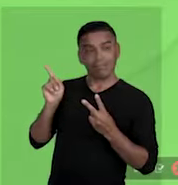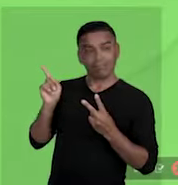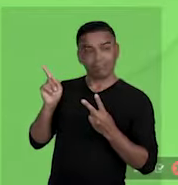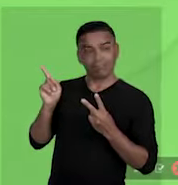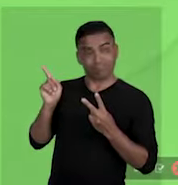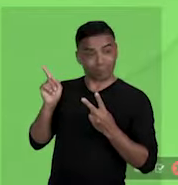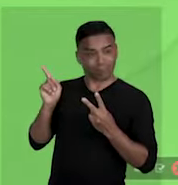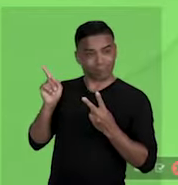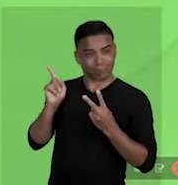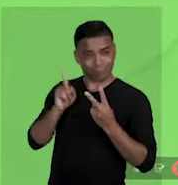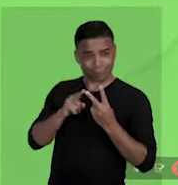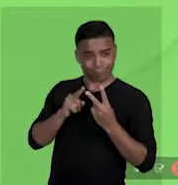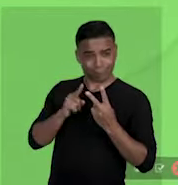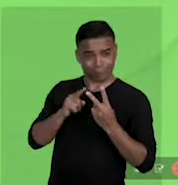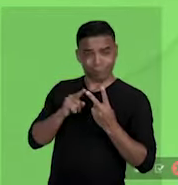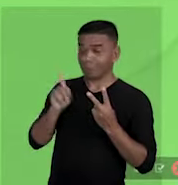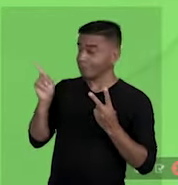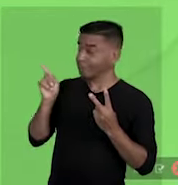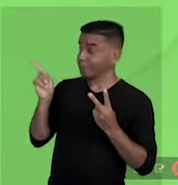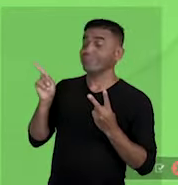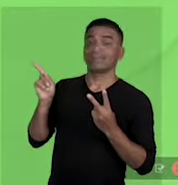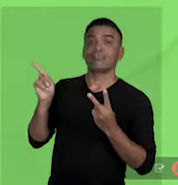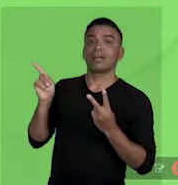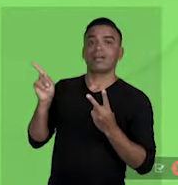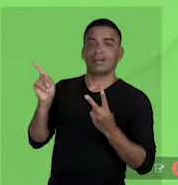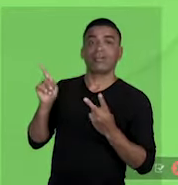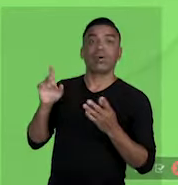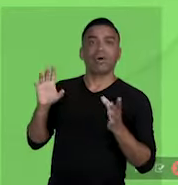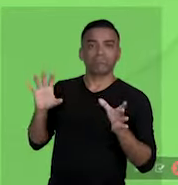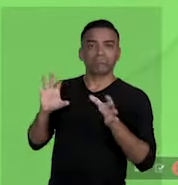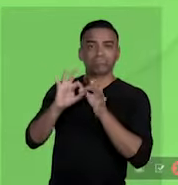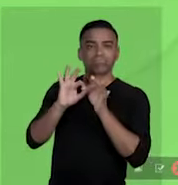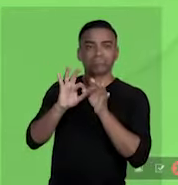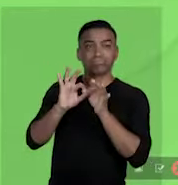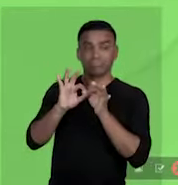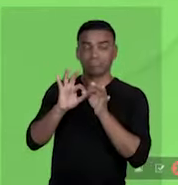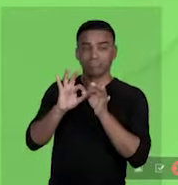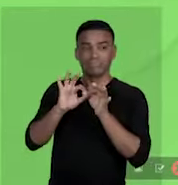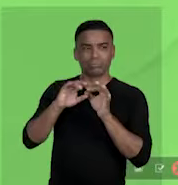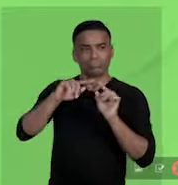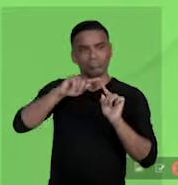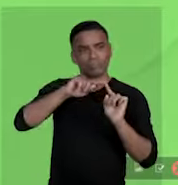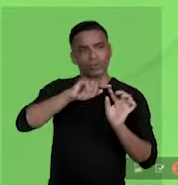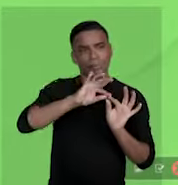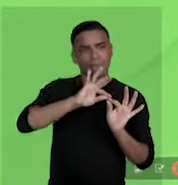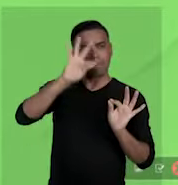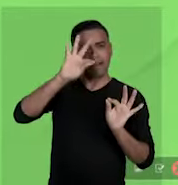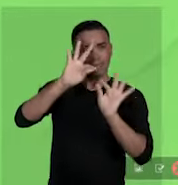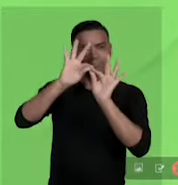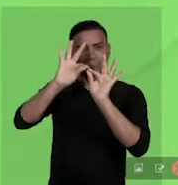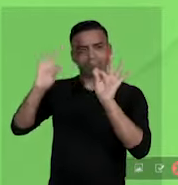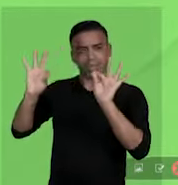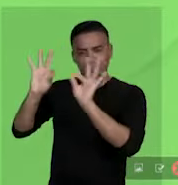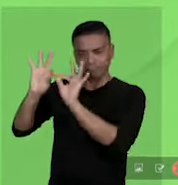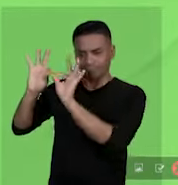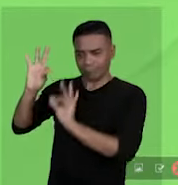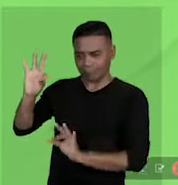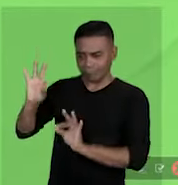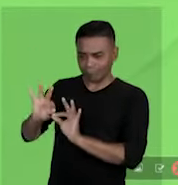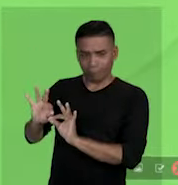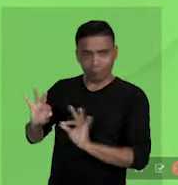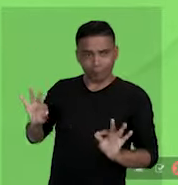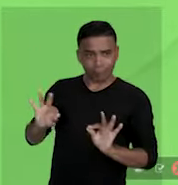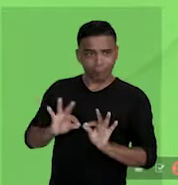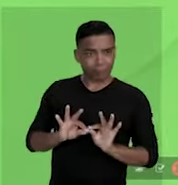série, é aquele na qual existe uma associação. Os componentes, eles estão ligados entre si na